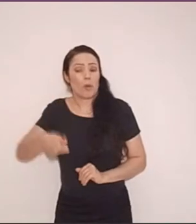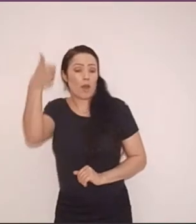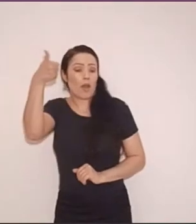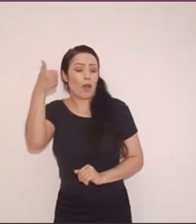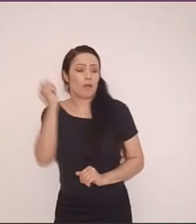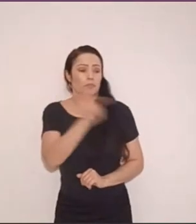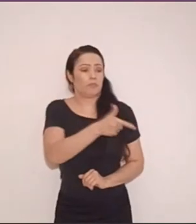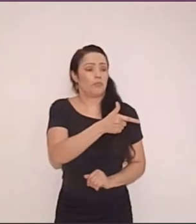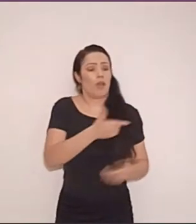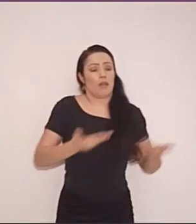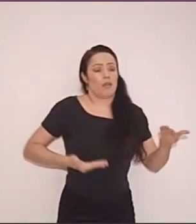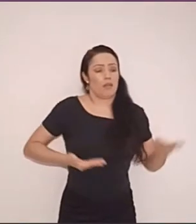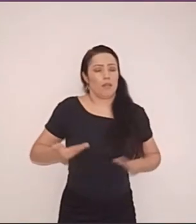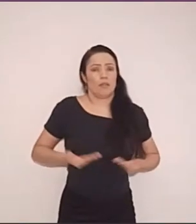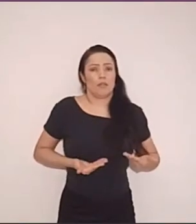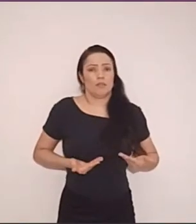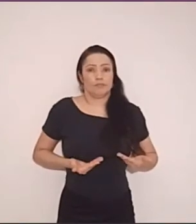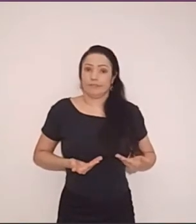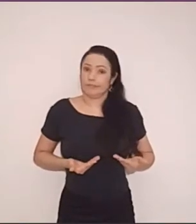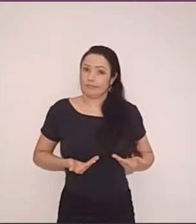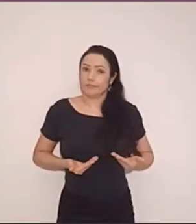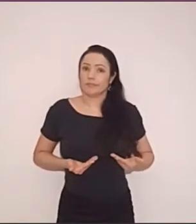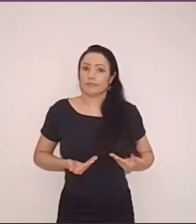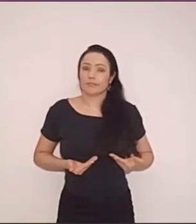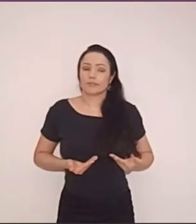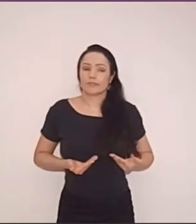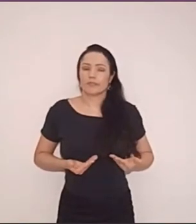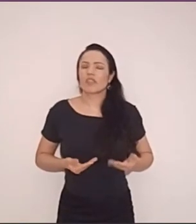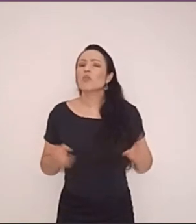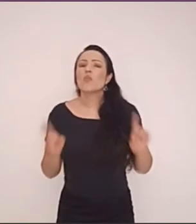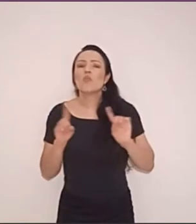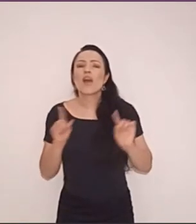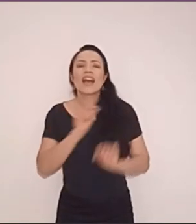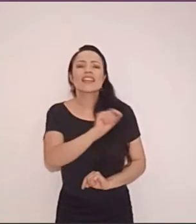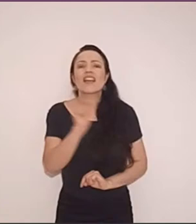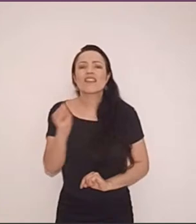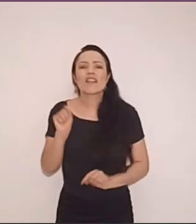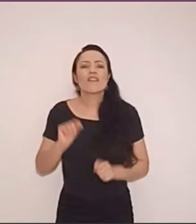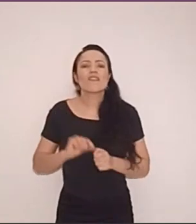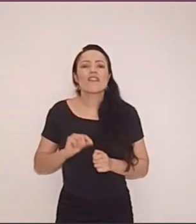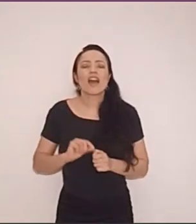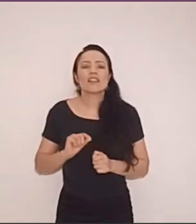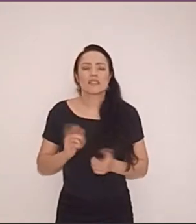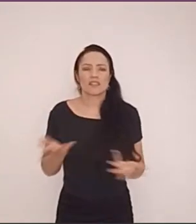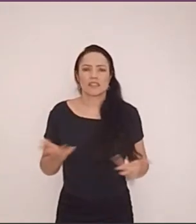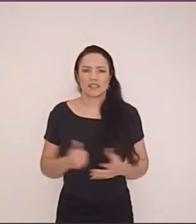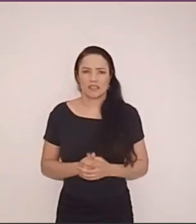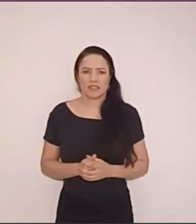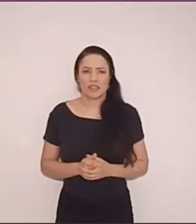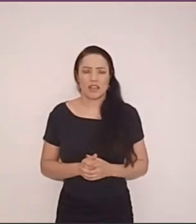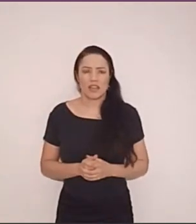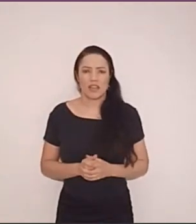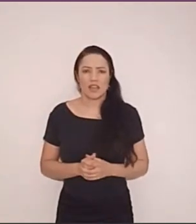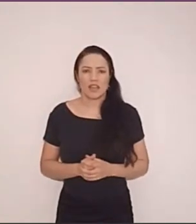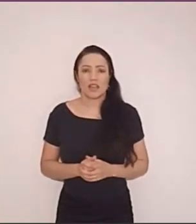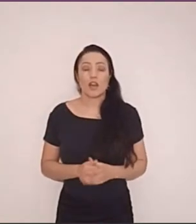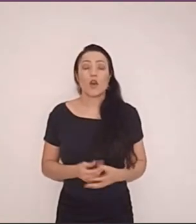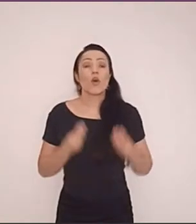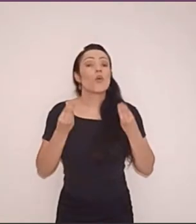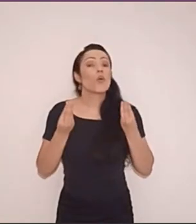importante chama doméstica a questão é quem faz o serviço doméstico a questão a questão é